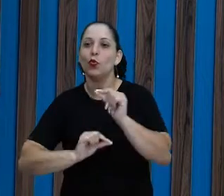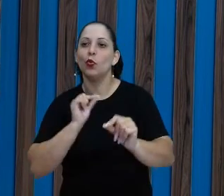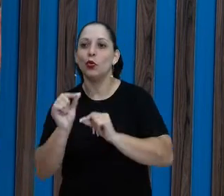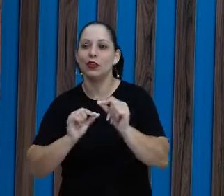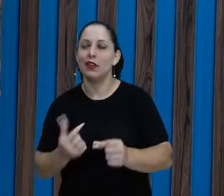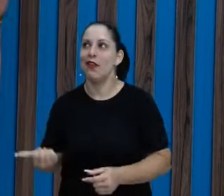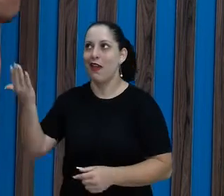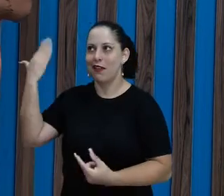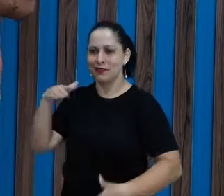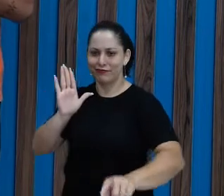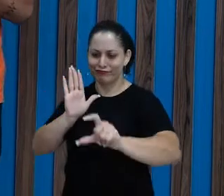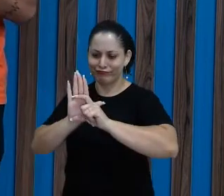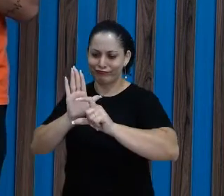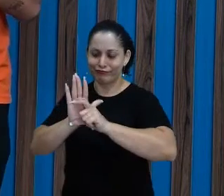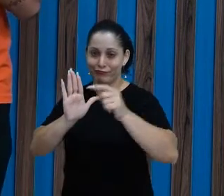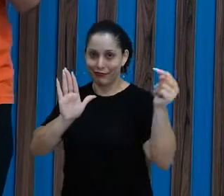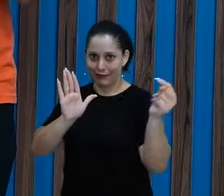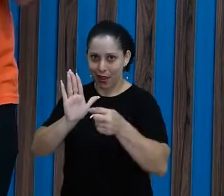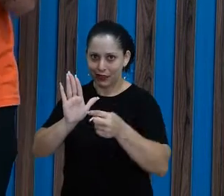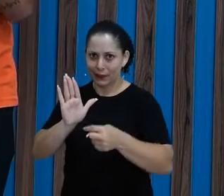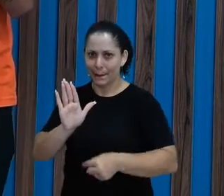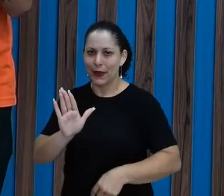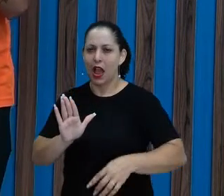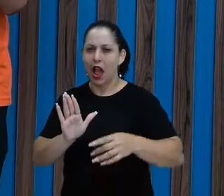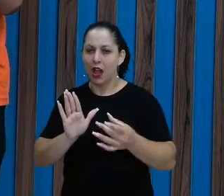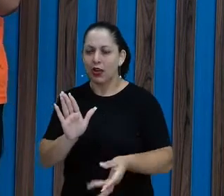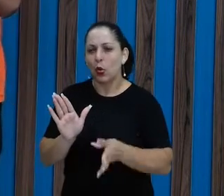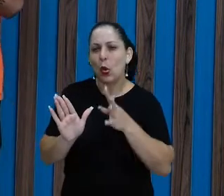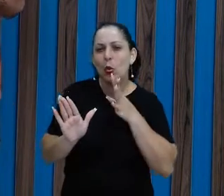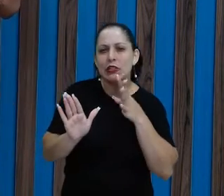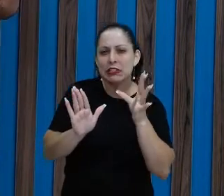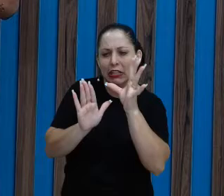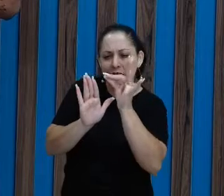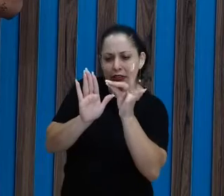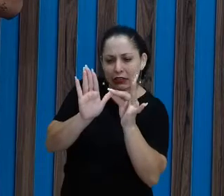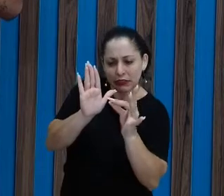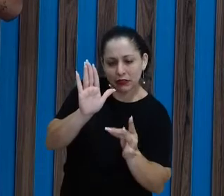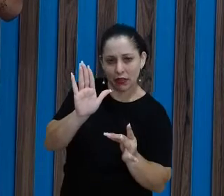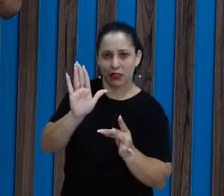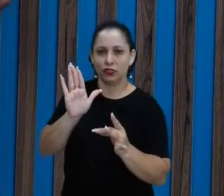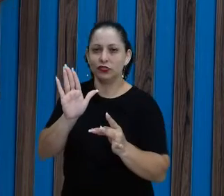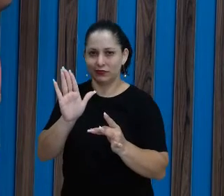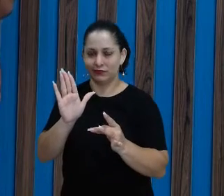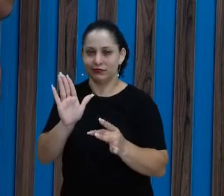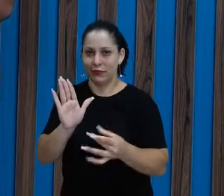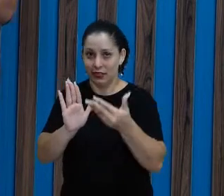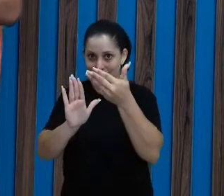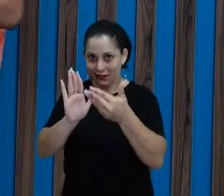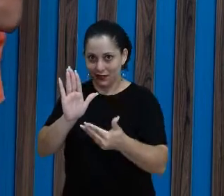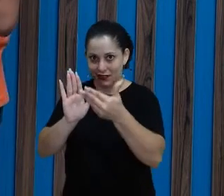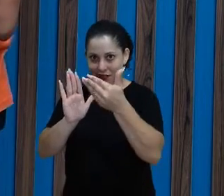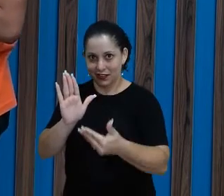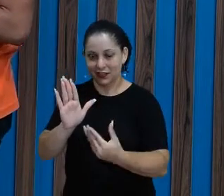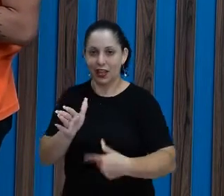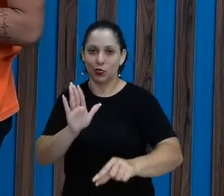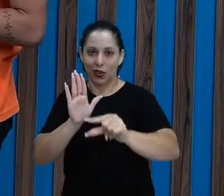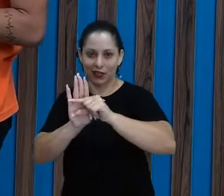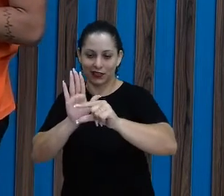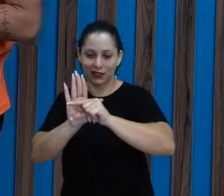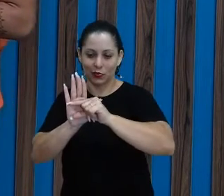essa primeira parte, para a gente dar uma destrinchada no que é que já tem dizendo aí, nessa primeira parte do